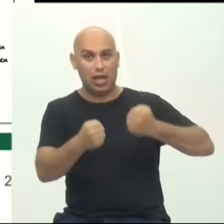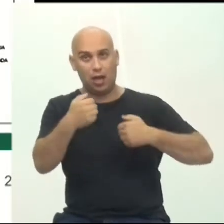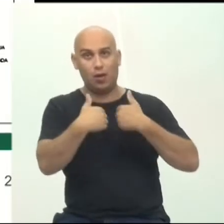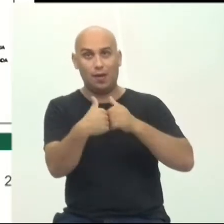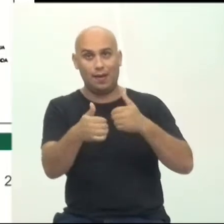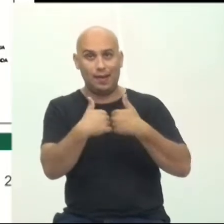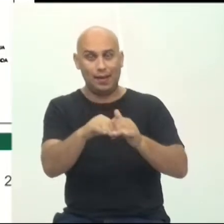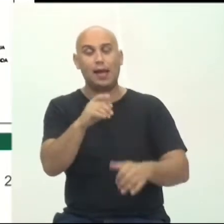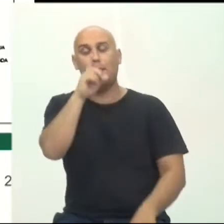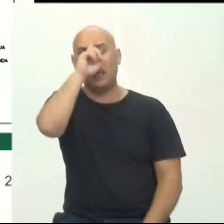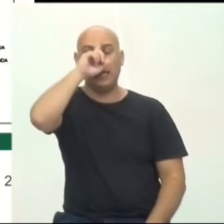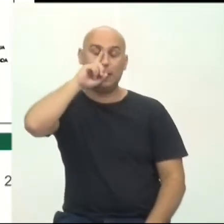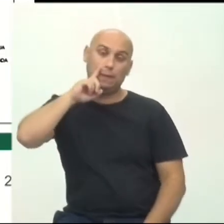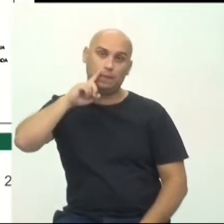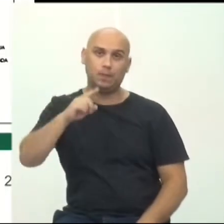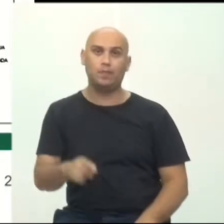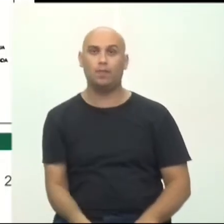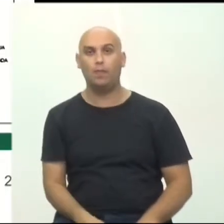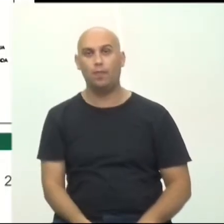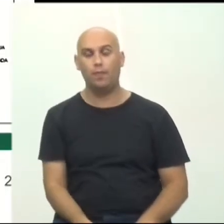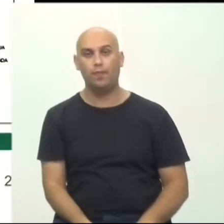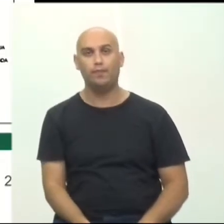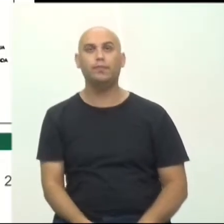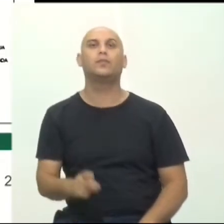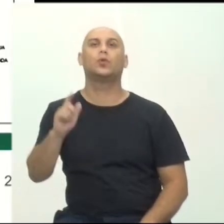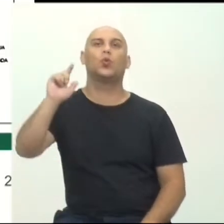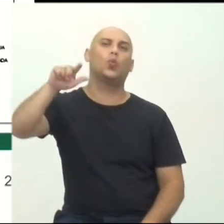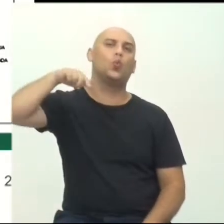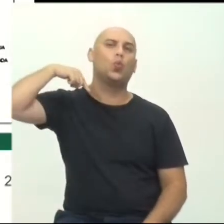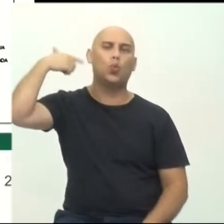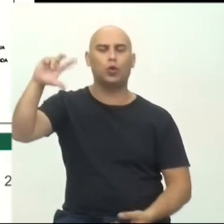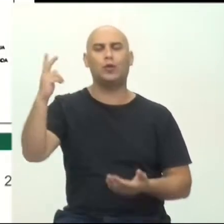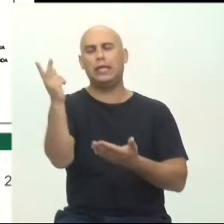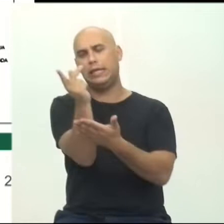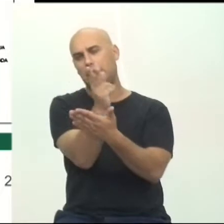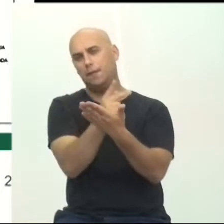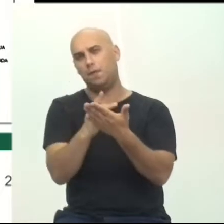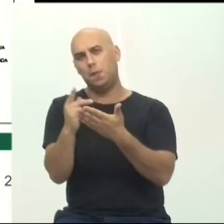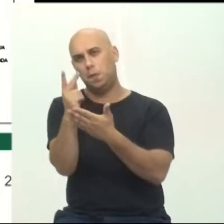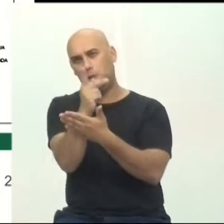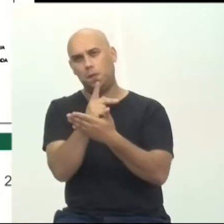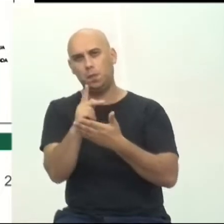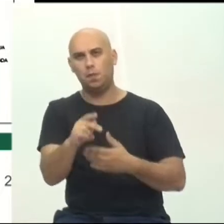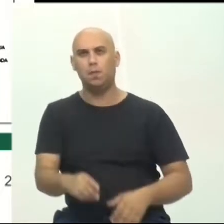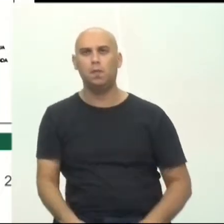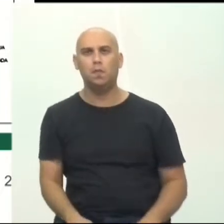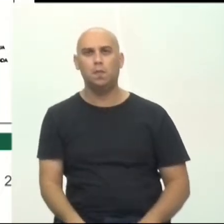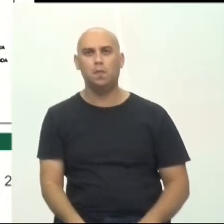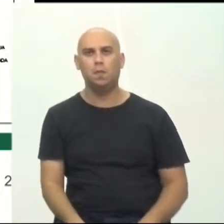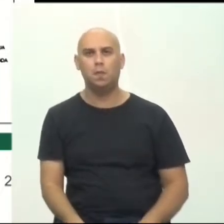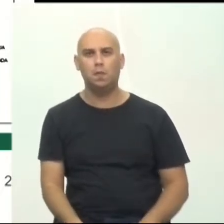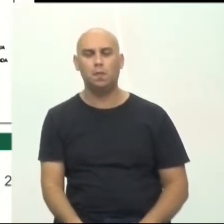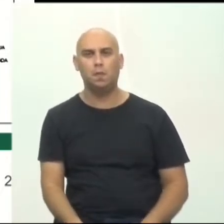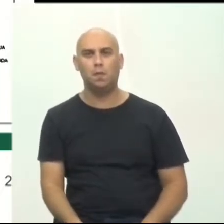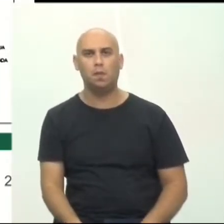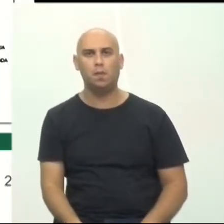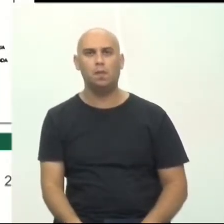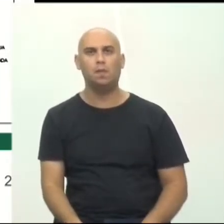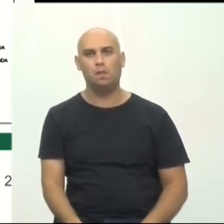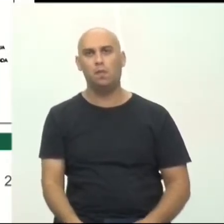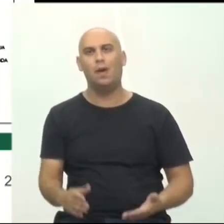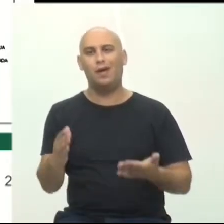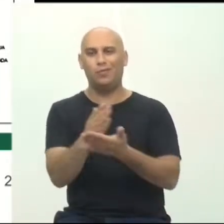Pode passar. Então, tá. O próximo desenho são os trechos aonde há